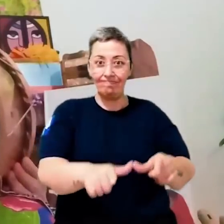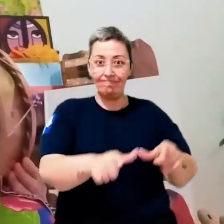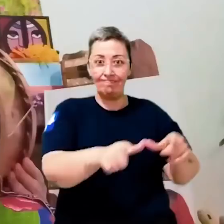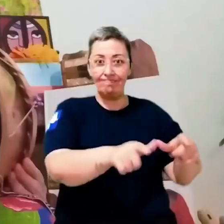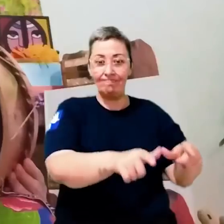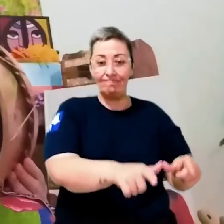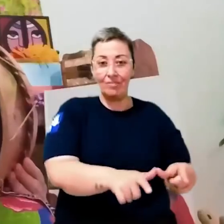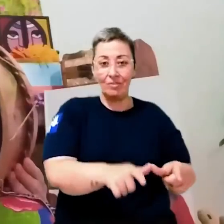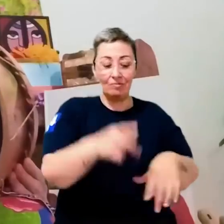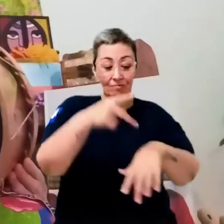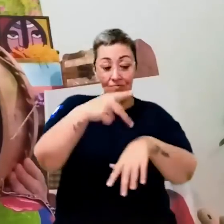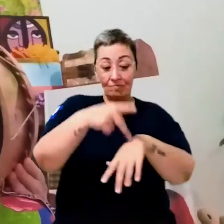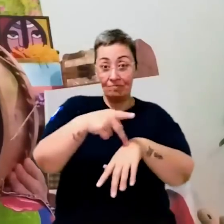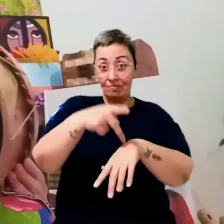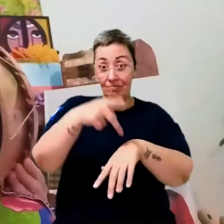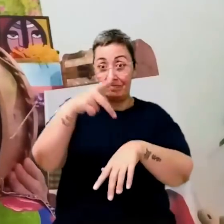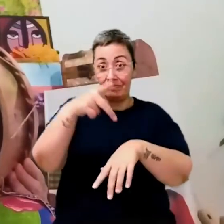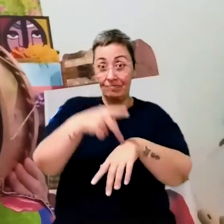brilhar